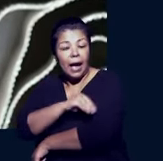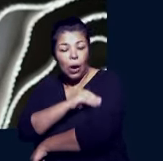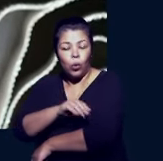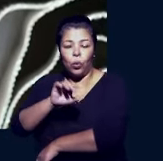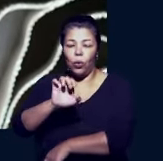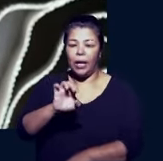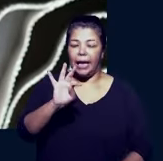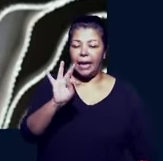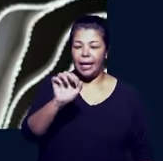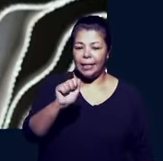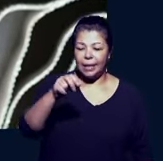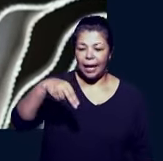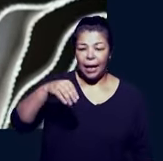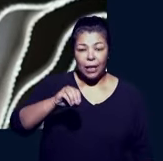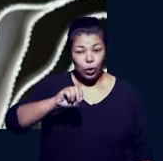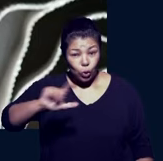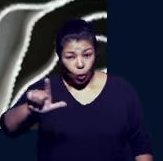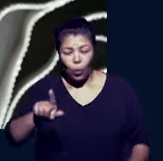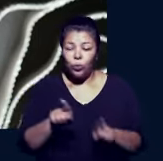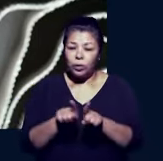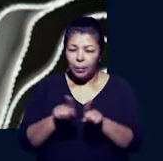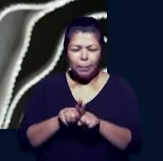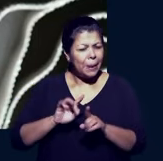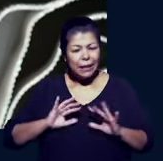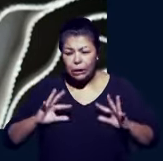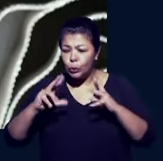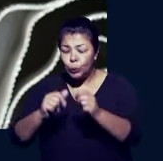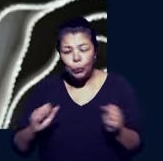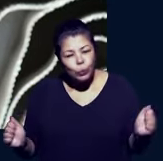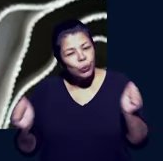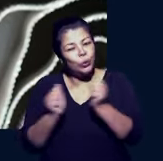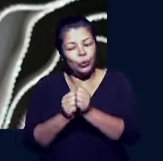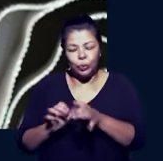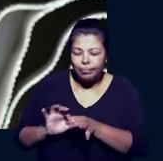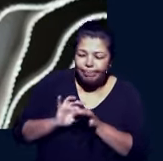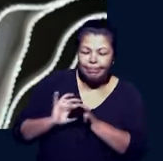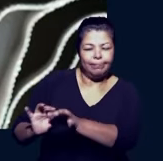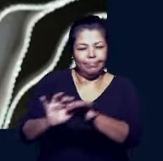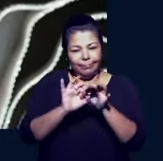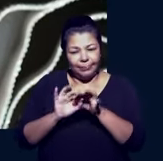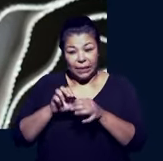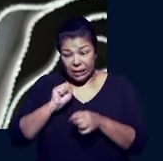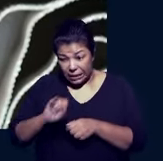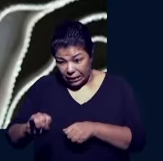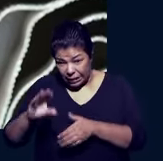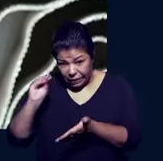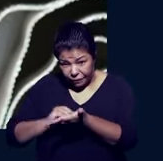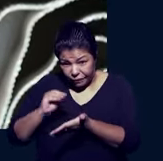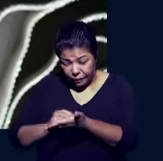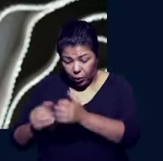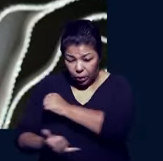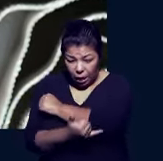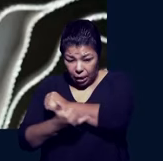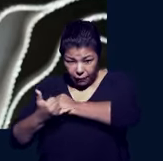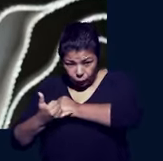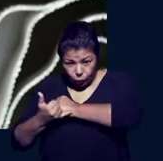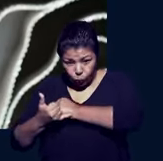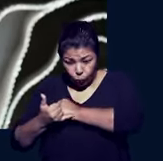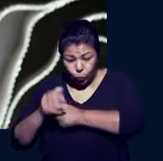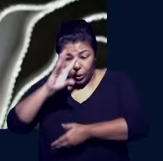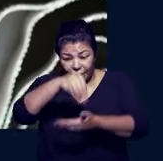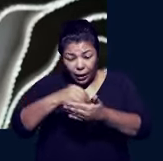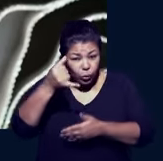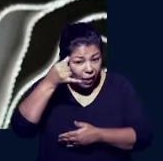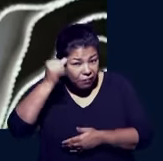infraestrutura ou a falta de armazenagem etc e é tudo conectado né então você tem e quando você falta a infraestrutura dentro da Porteira você coloca uma pressão